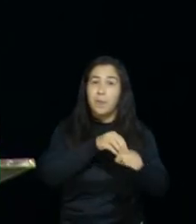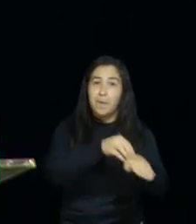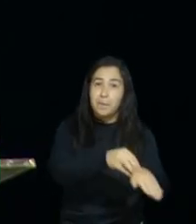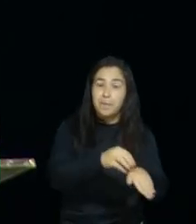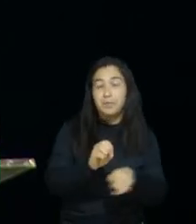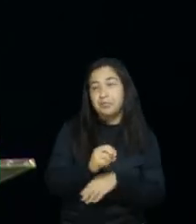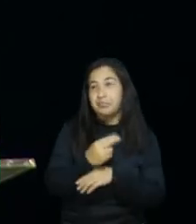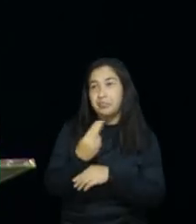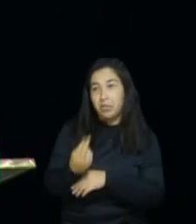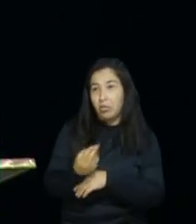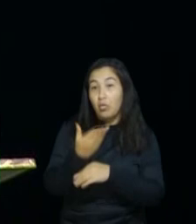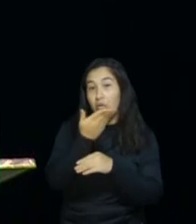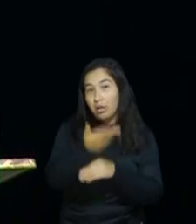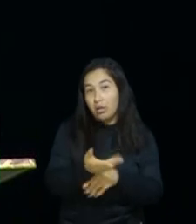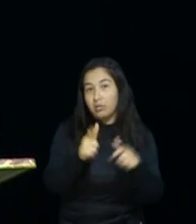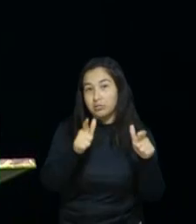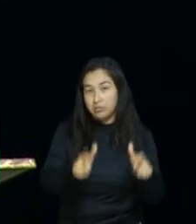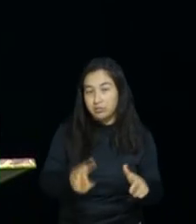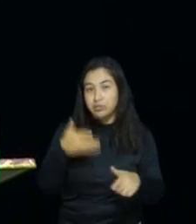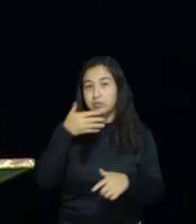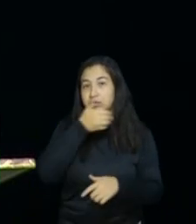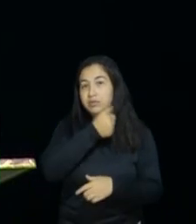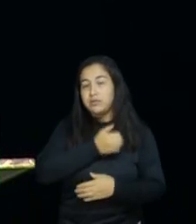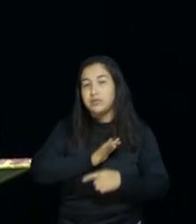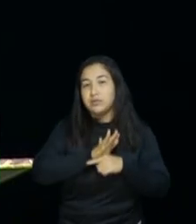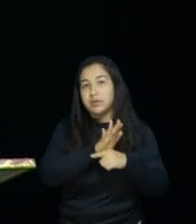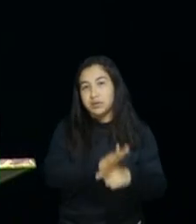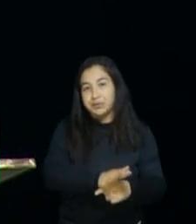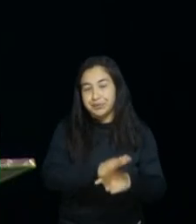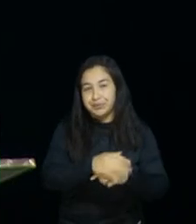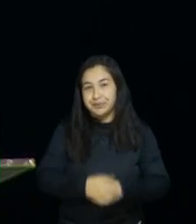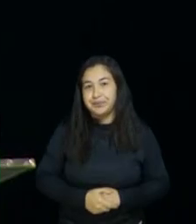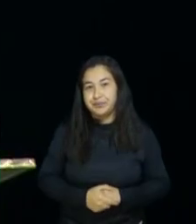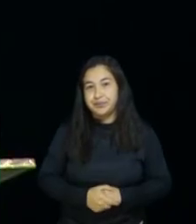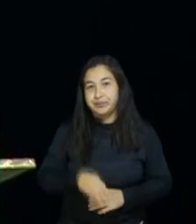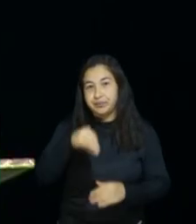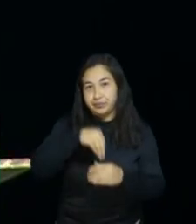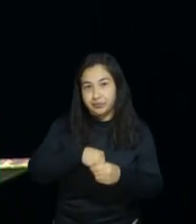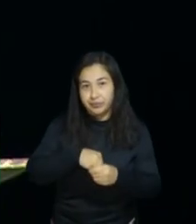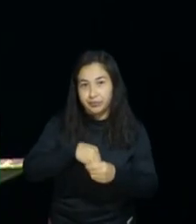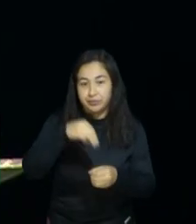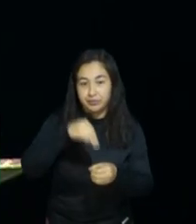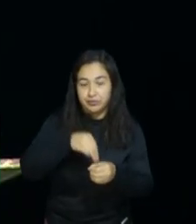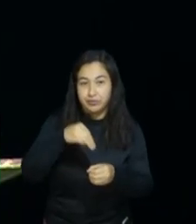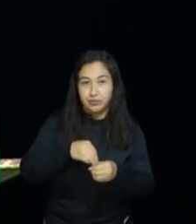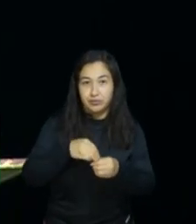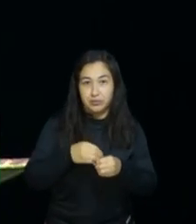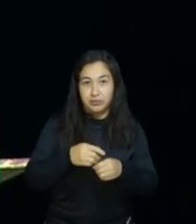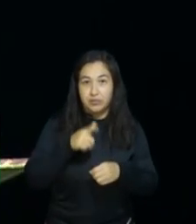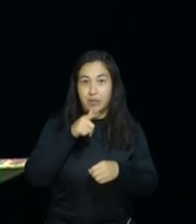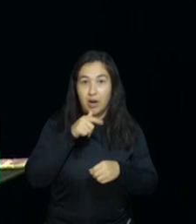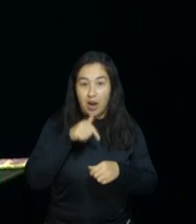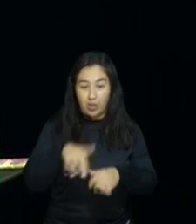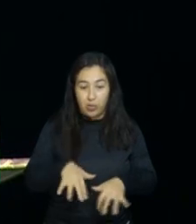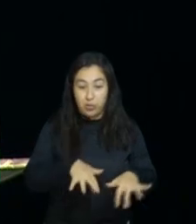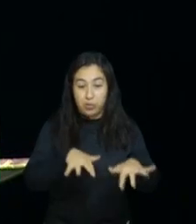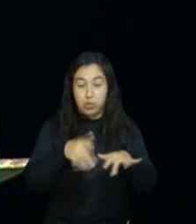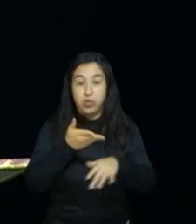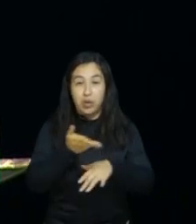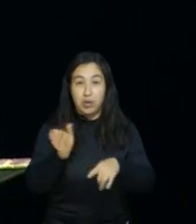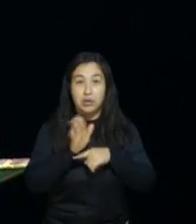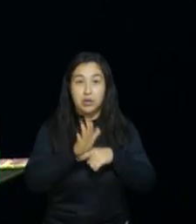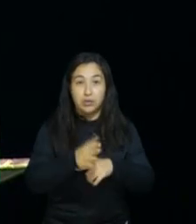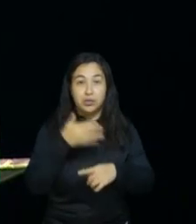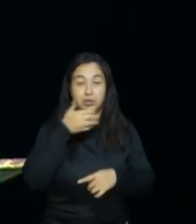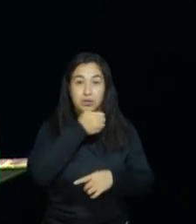ou lá mesmo, dentro das cidades alagadas, fazendo o salvamento das pessoas. E